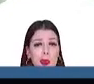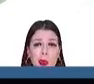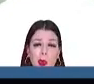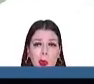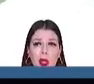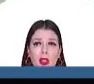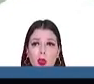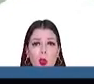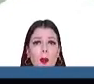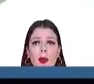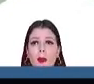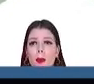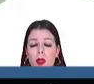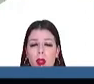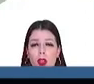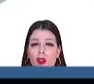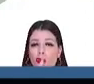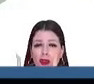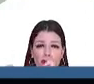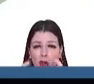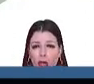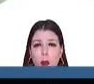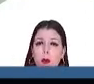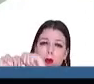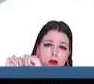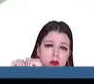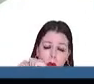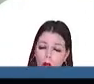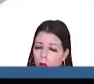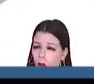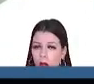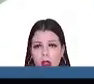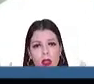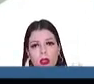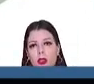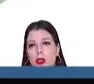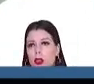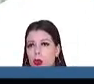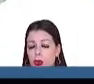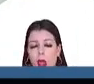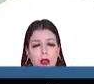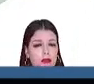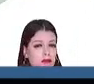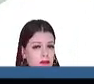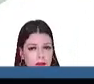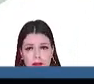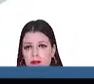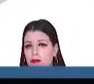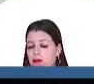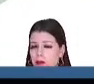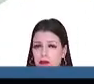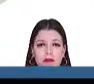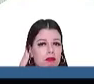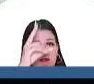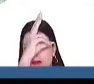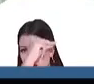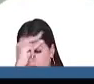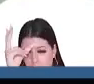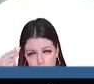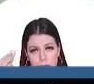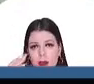mesma imagem, e isso está sendo multiplicado constantemente, escolas privadas, escolas estaduais, escolas